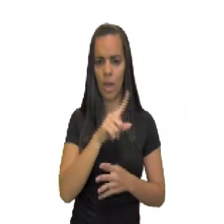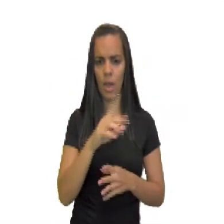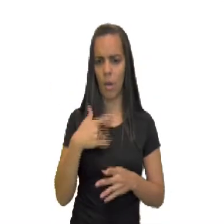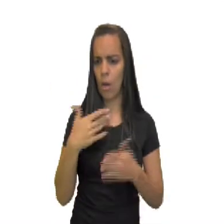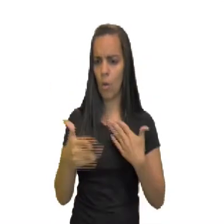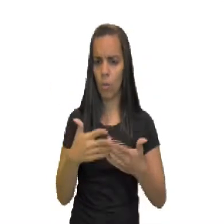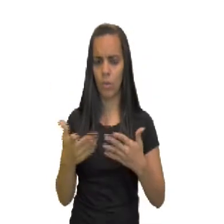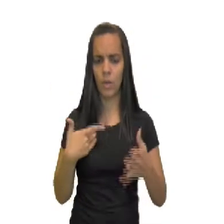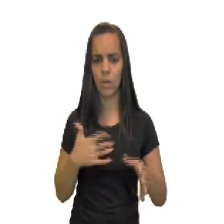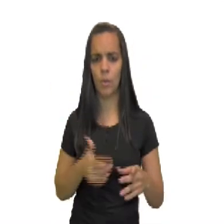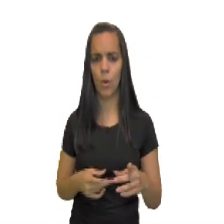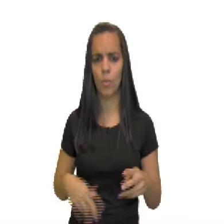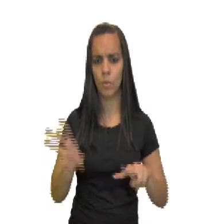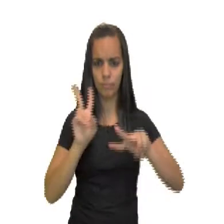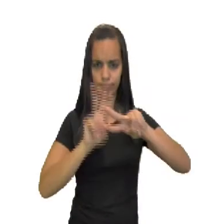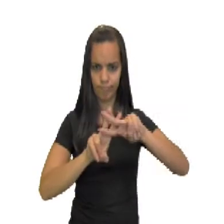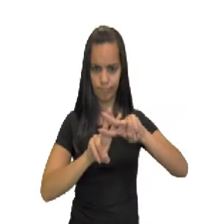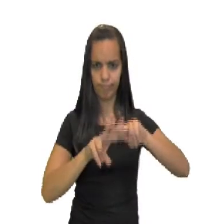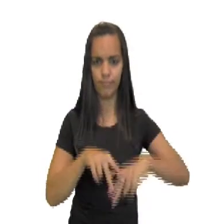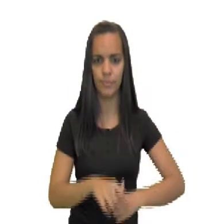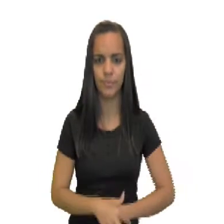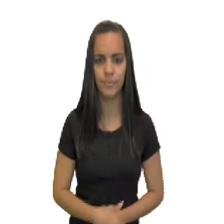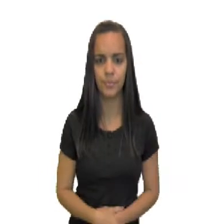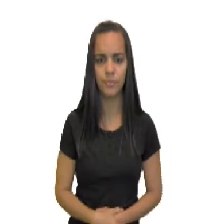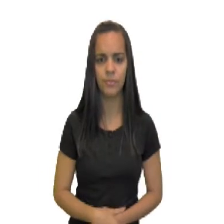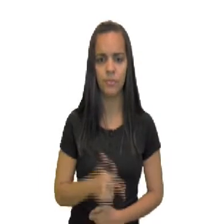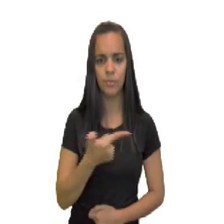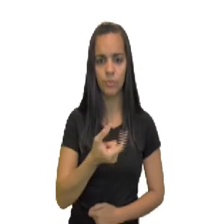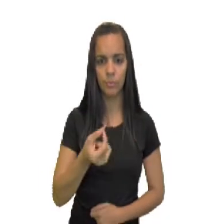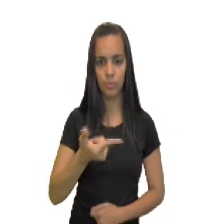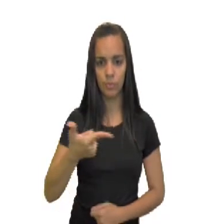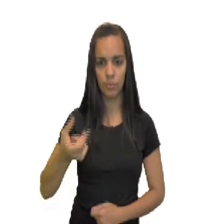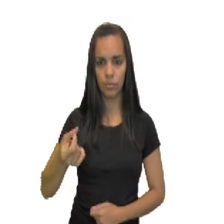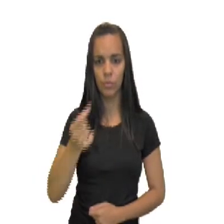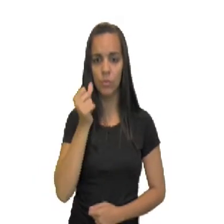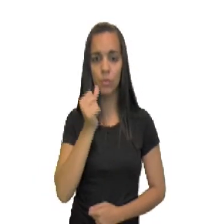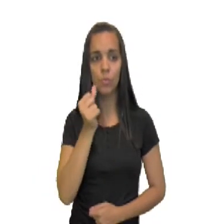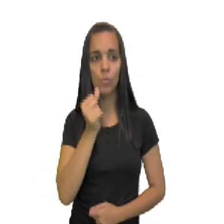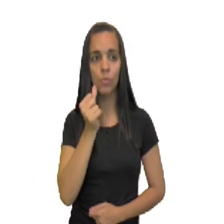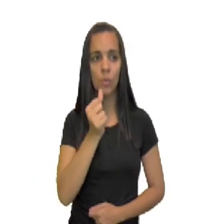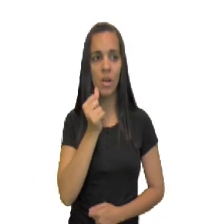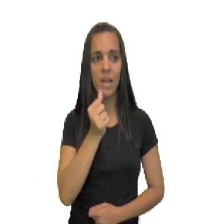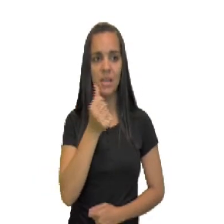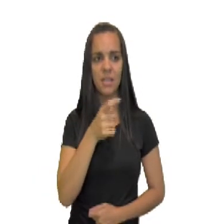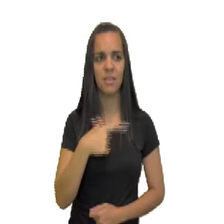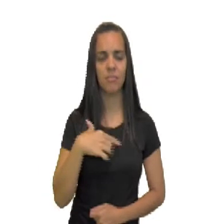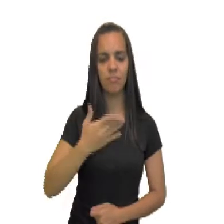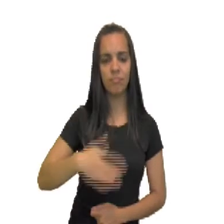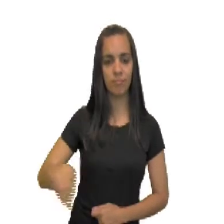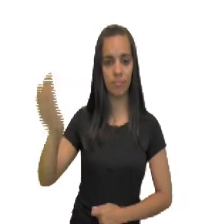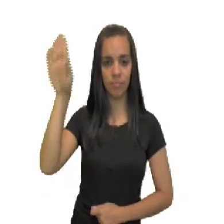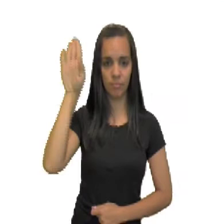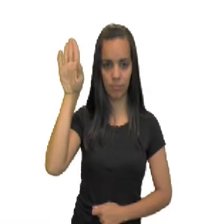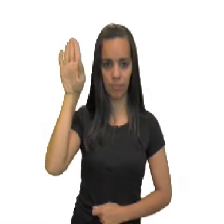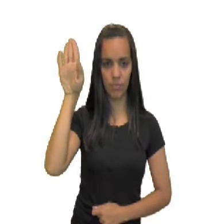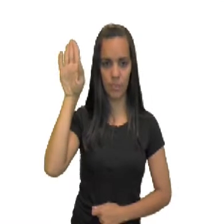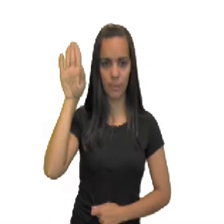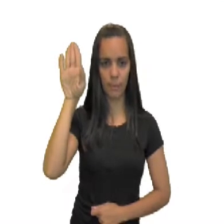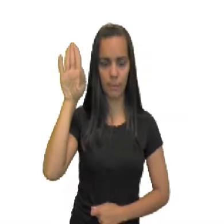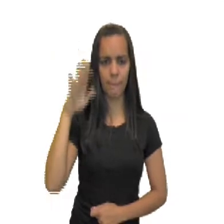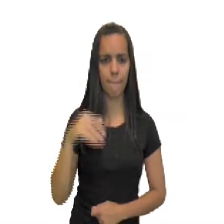ser considerada um crime. Em 2020, as mulheres são